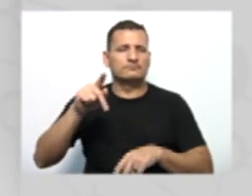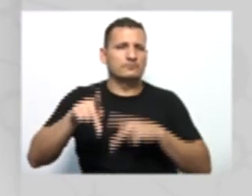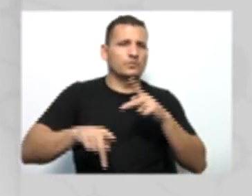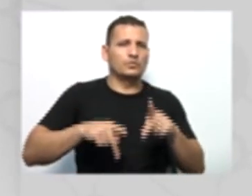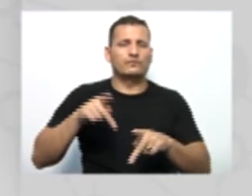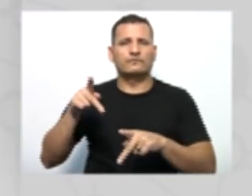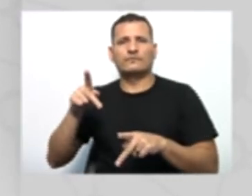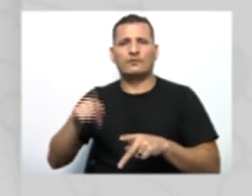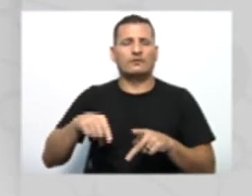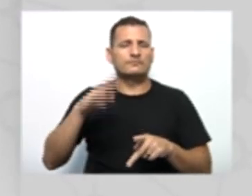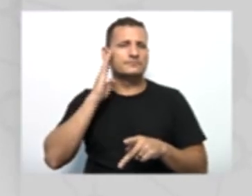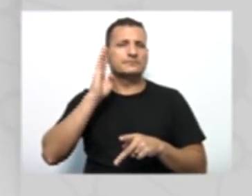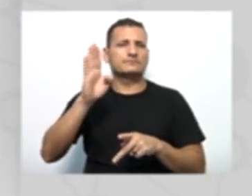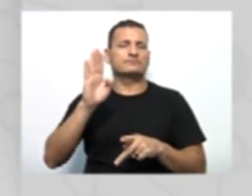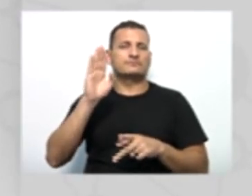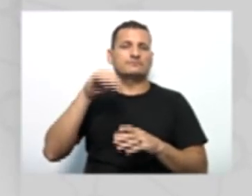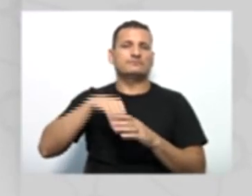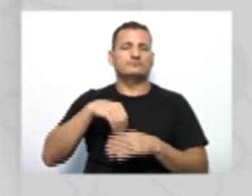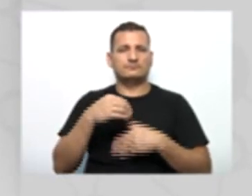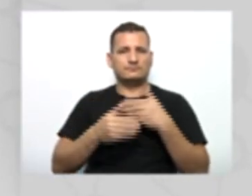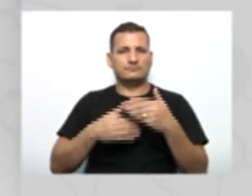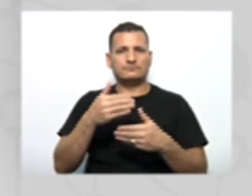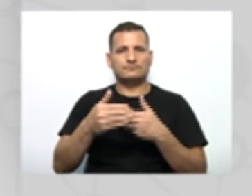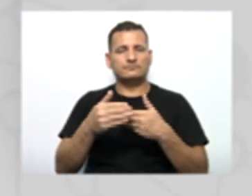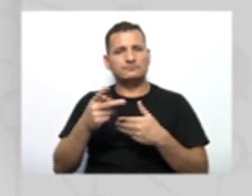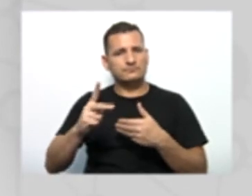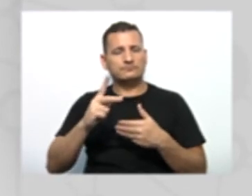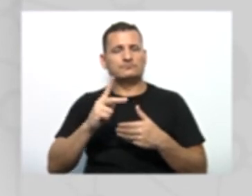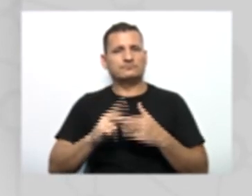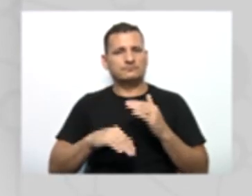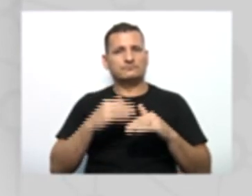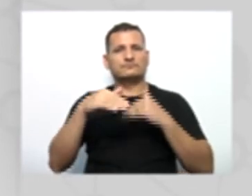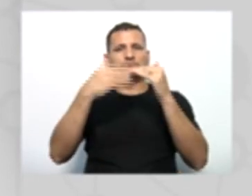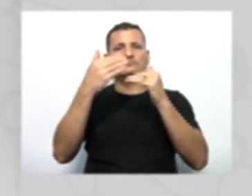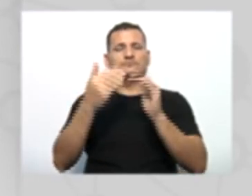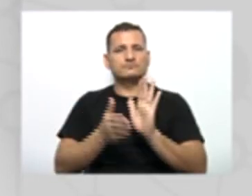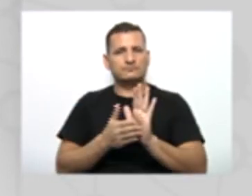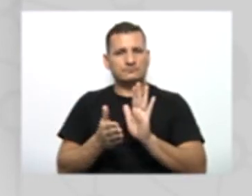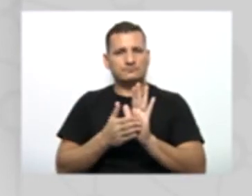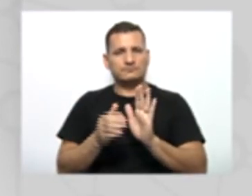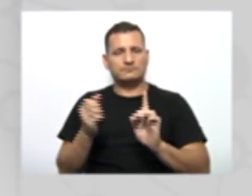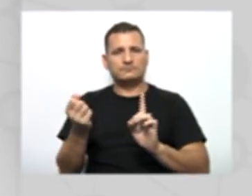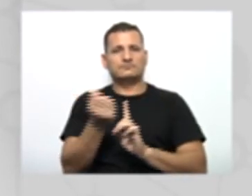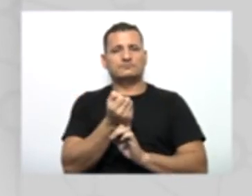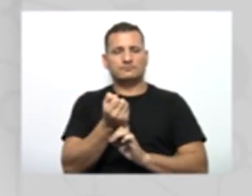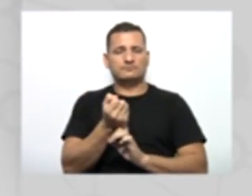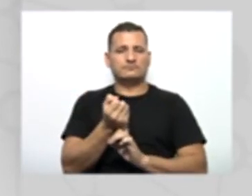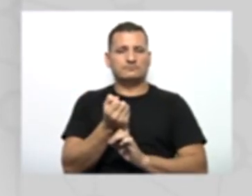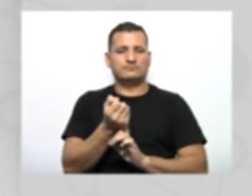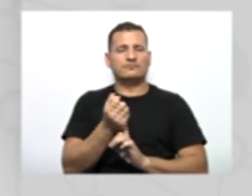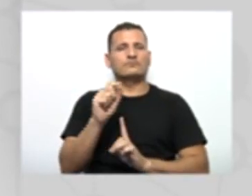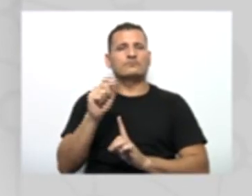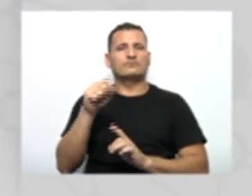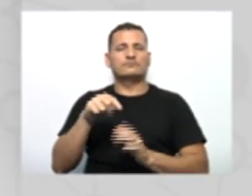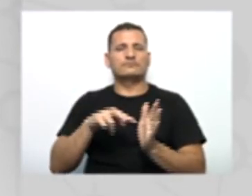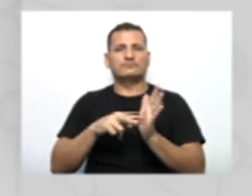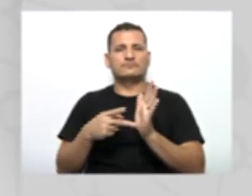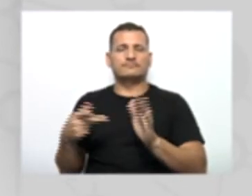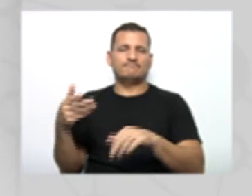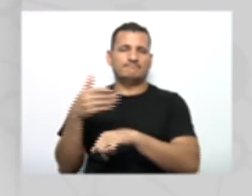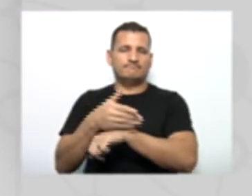intervenção externa. É um Estado que tem a capacidade de tomar decisões, ou há uma prefeitura, é um governo, o